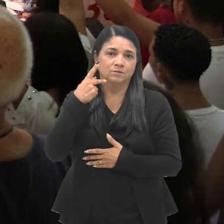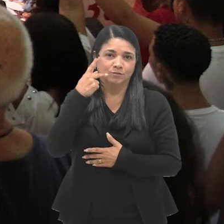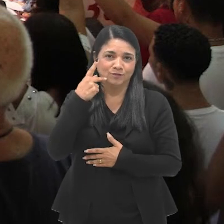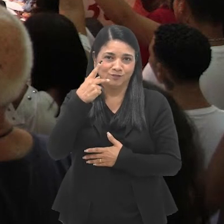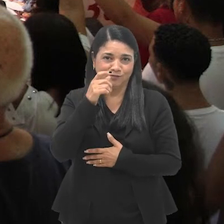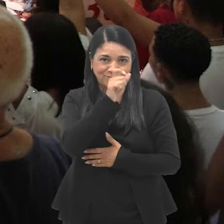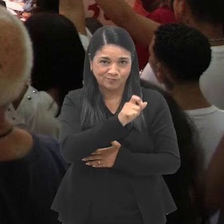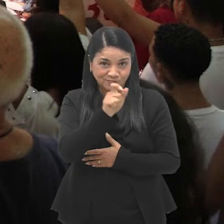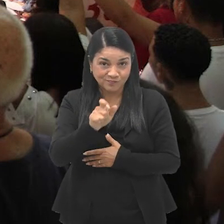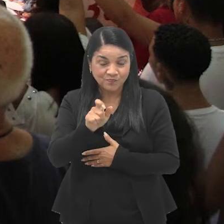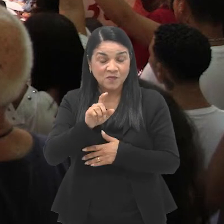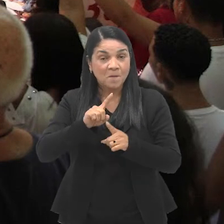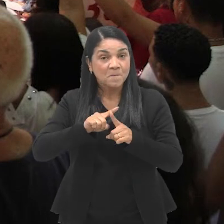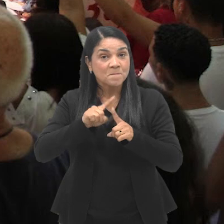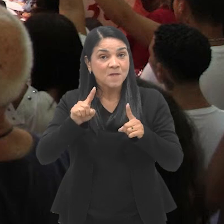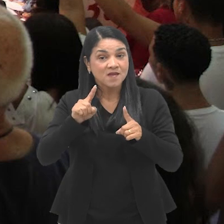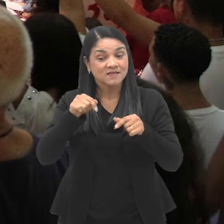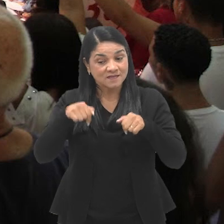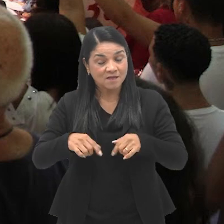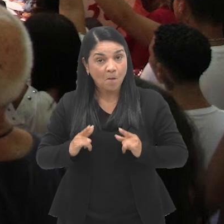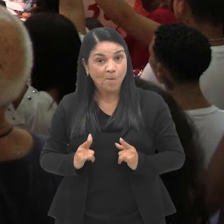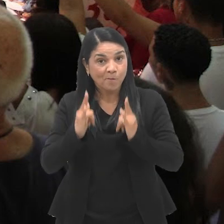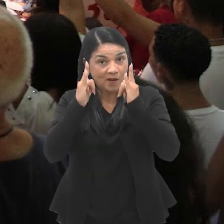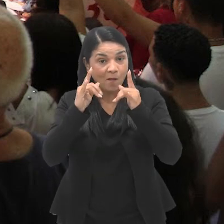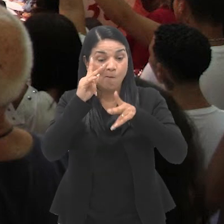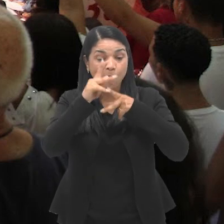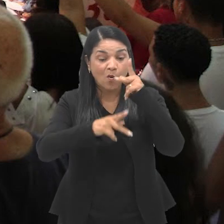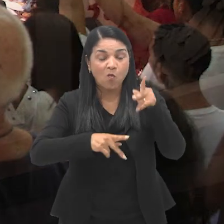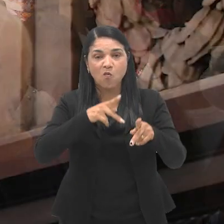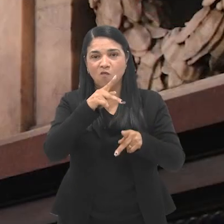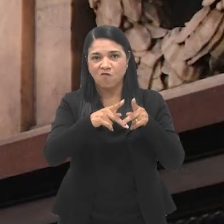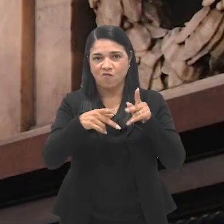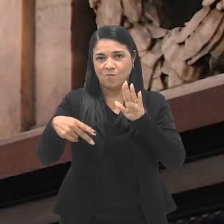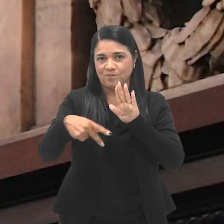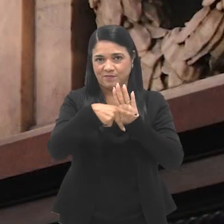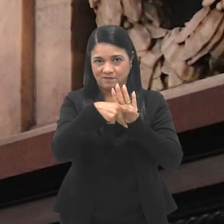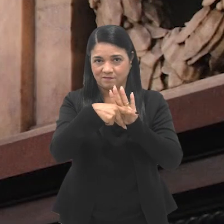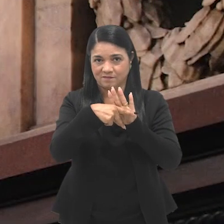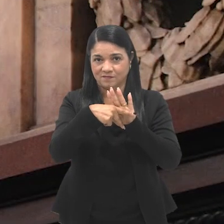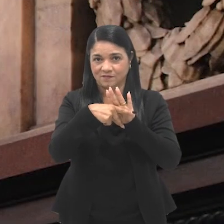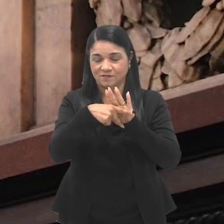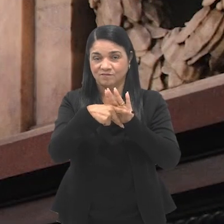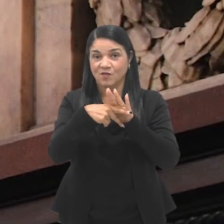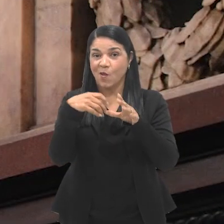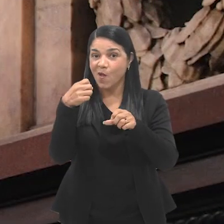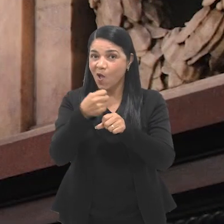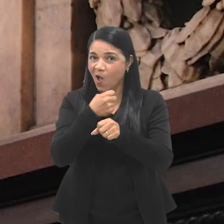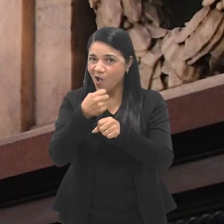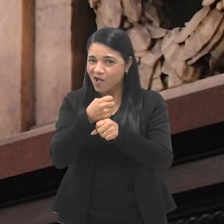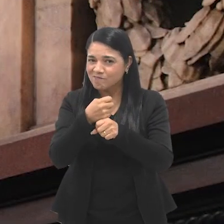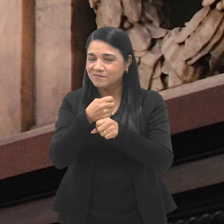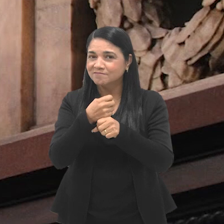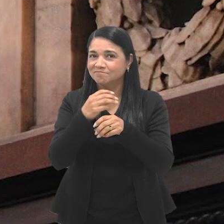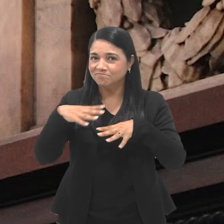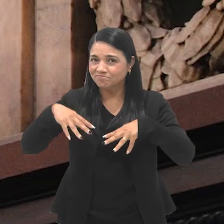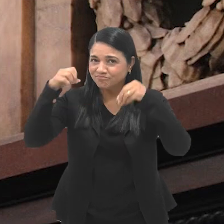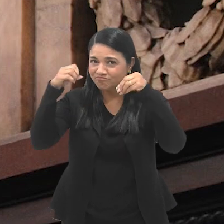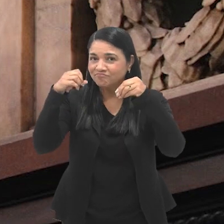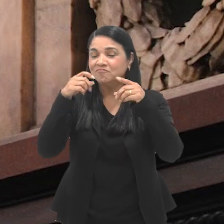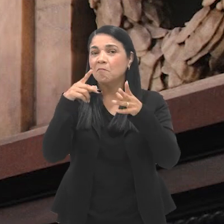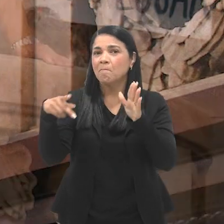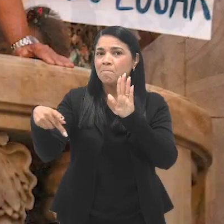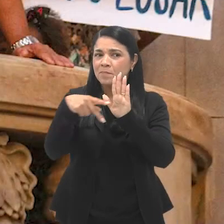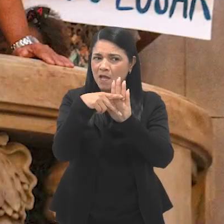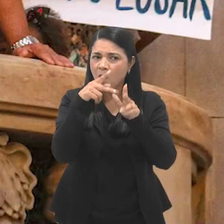na memória do parlamentar que aqui esteve, mas esse é um prédio do povo, né? E foi para o povo que ele